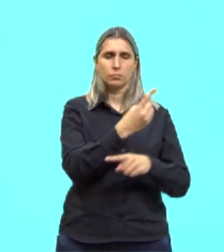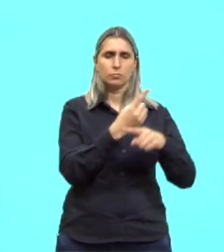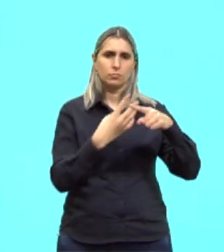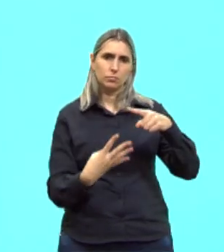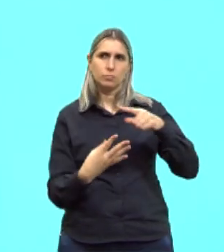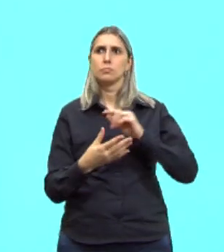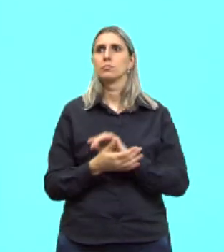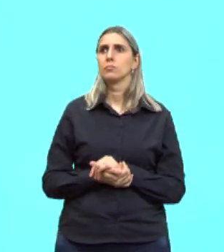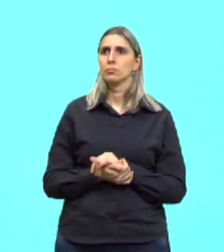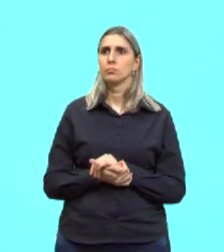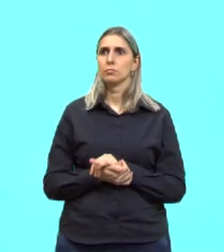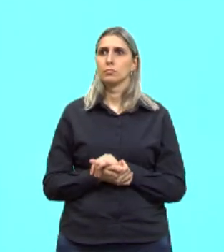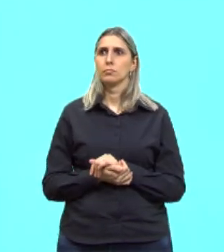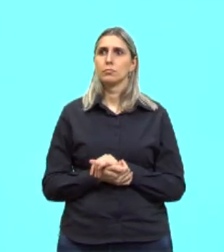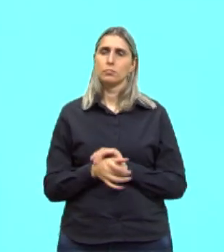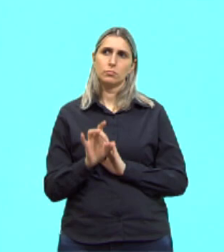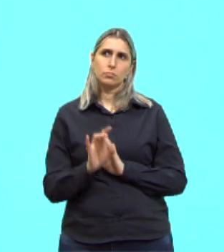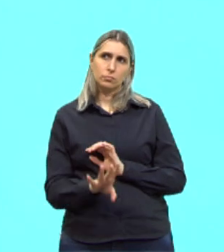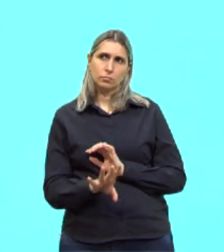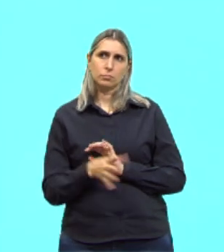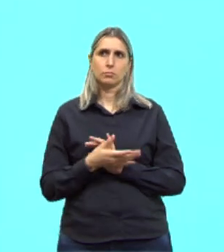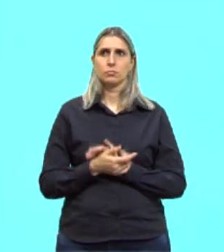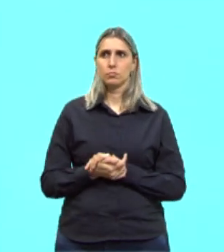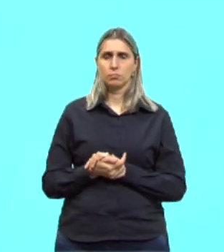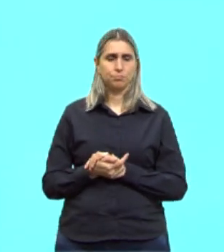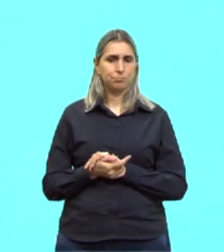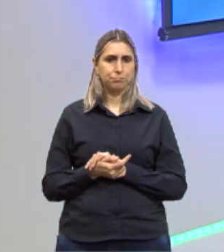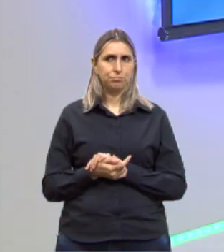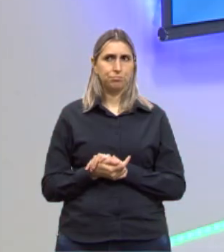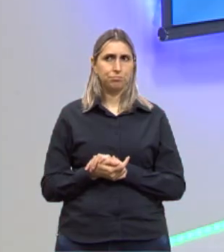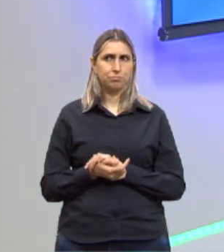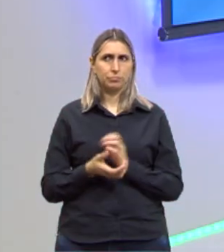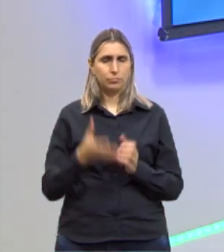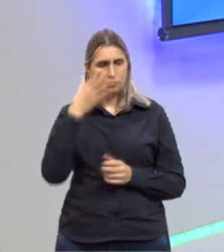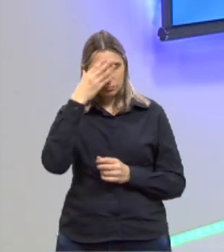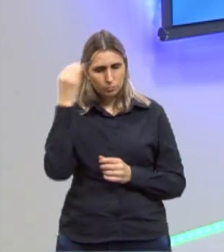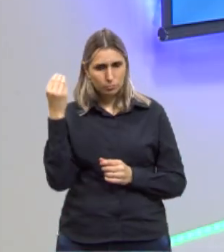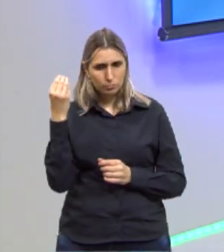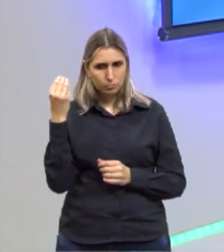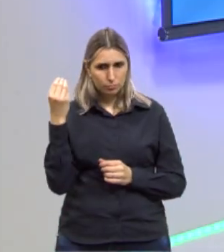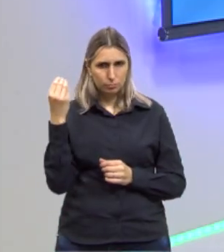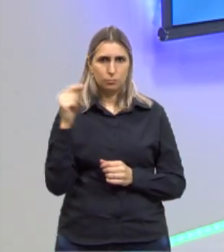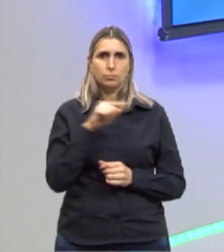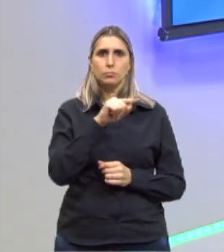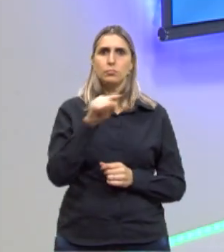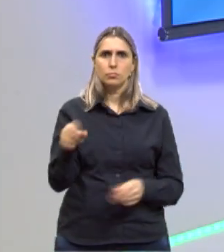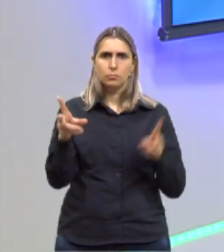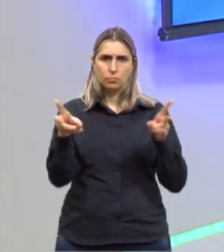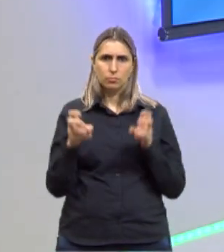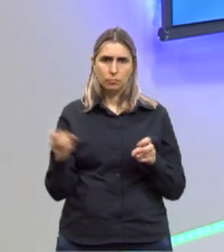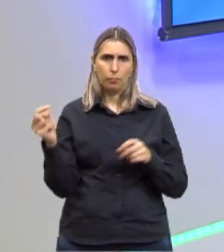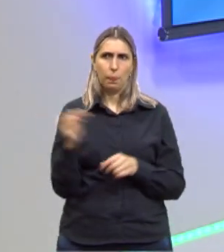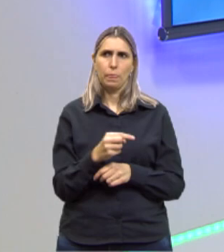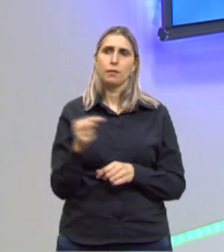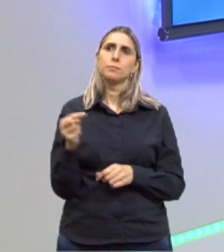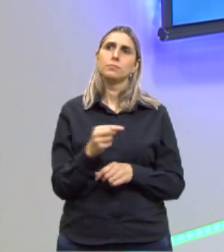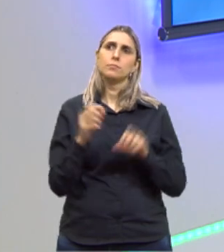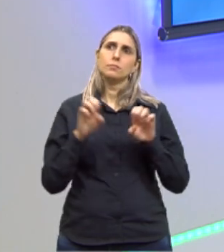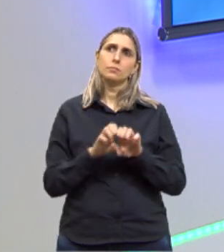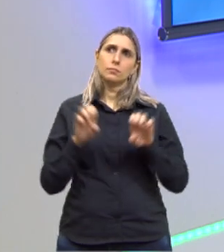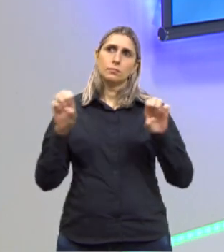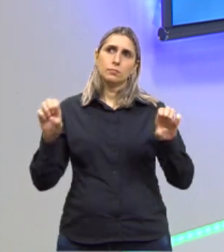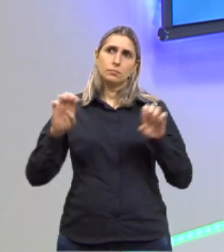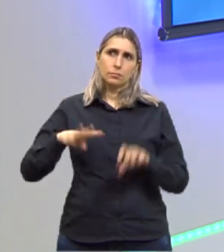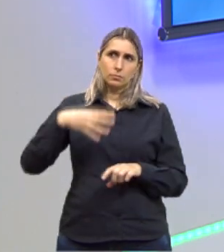quarto. Só que. Não quero esquecer aqui com vocês, vou voltar aqui. Essa equação ela é